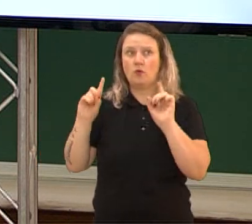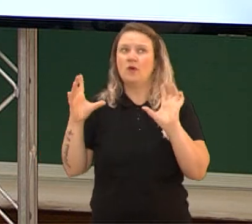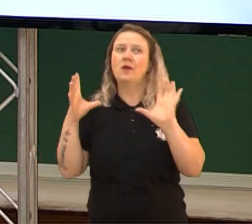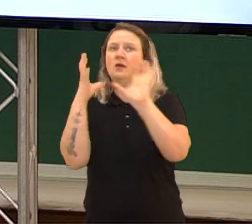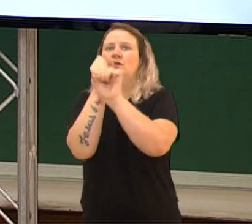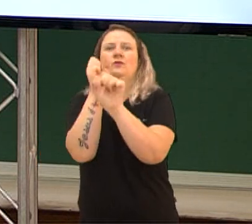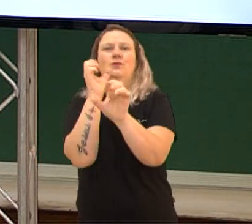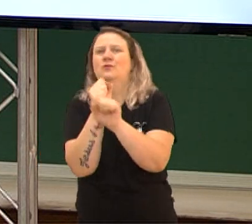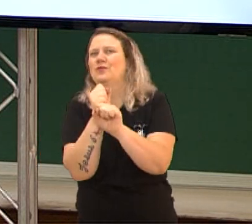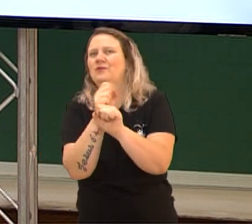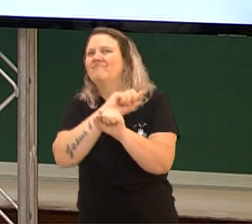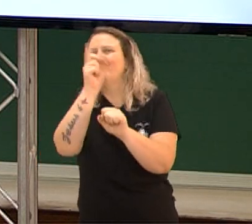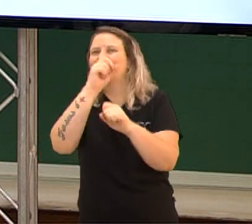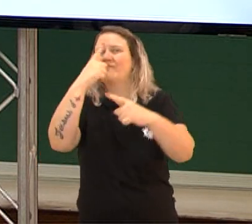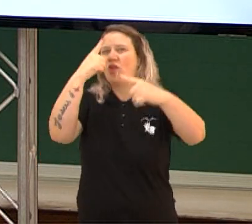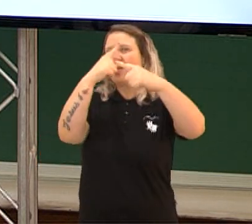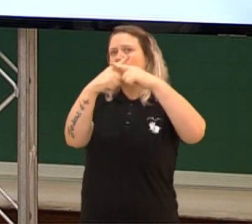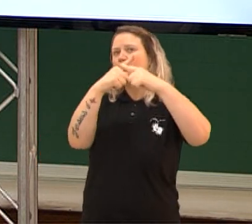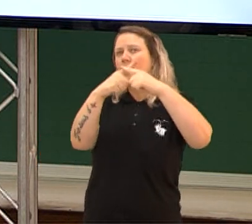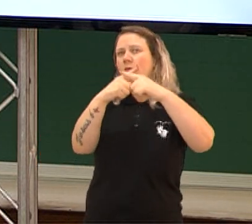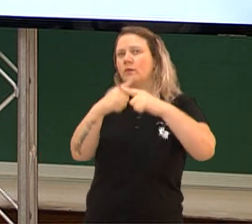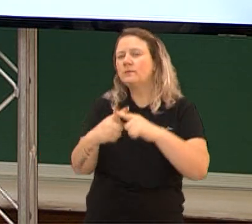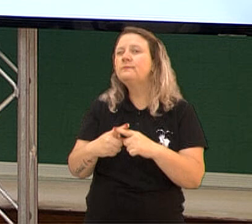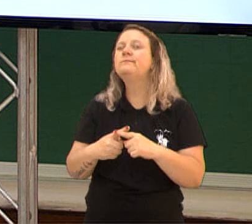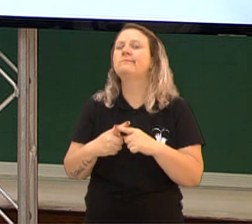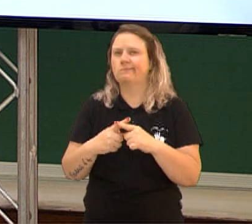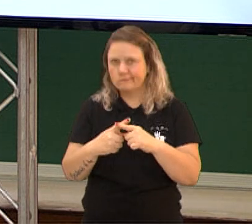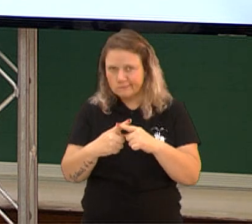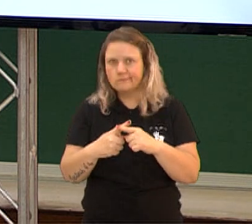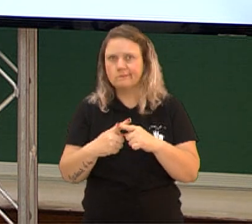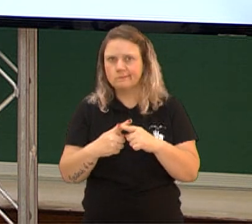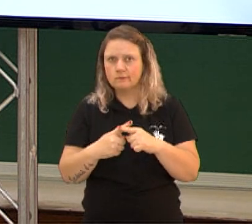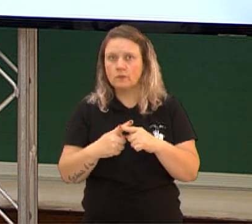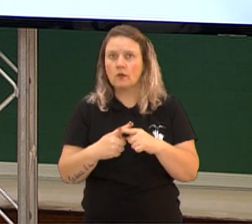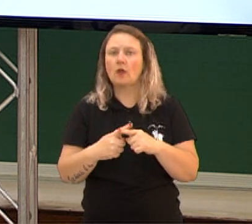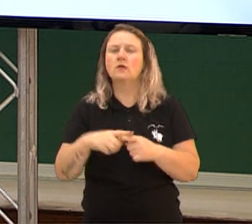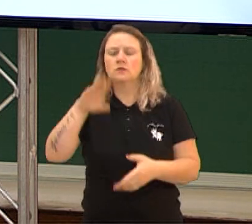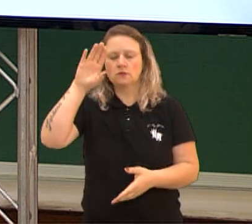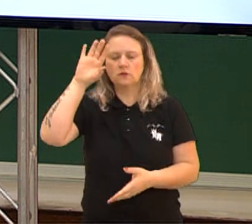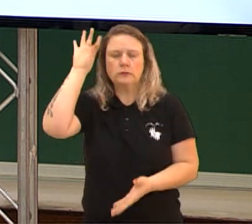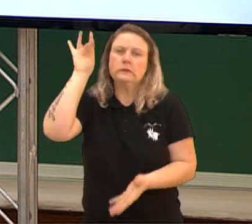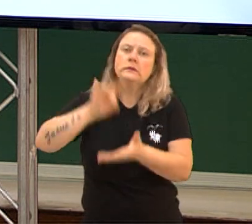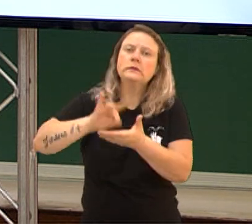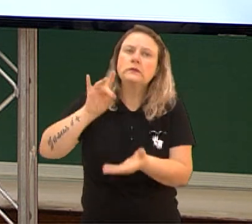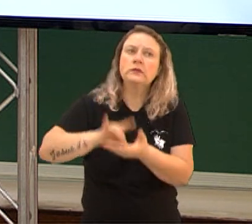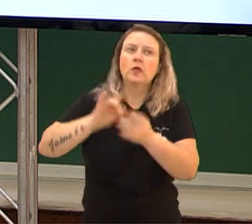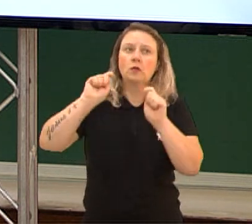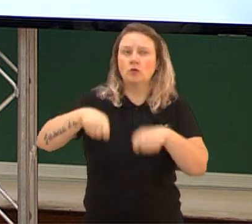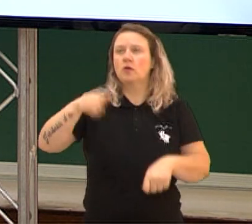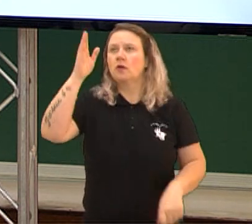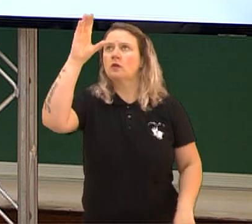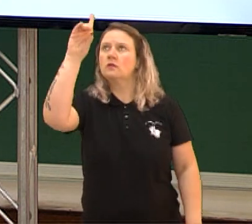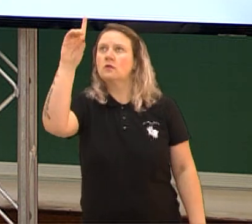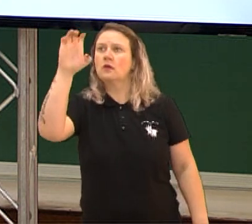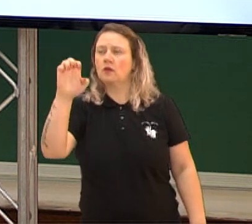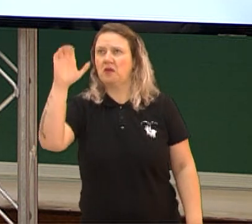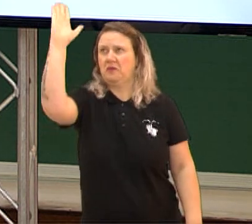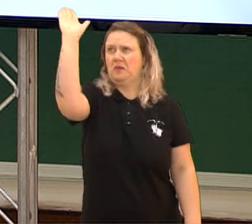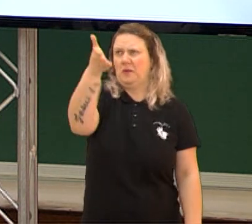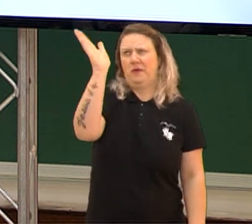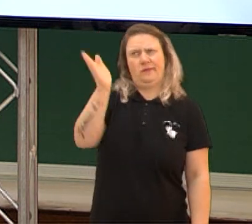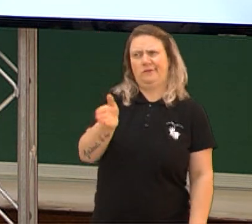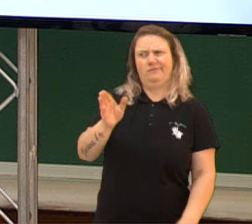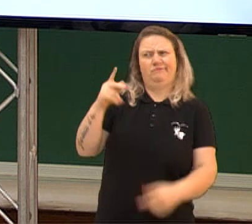um produto. Ficou mais uma pegadinha aí, tá certo? Então, com certeza, eu poderia ter cortado essas duas. E essas